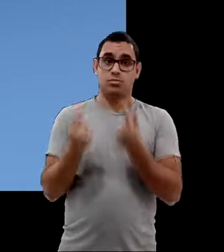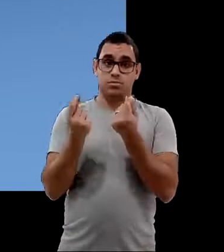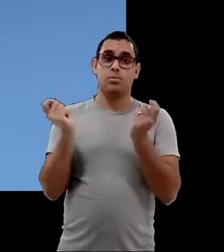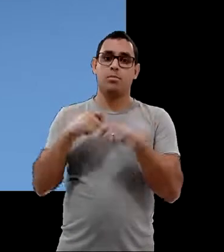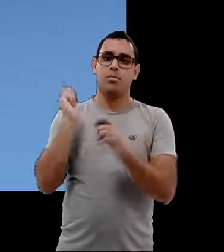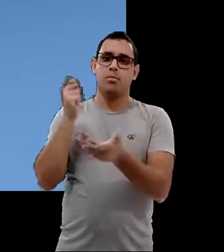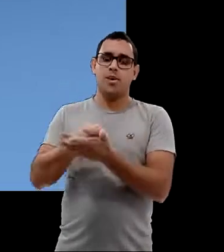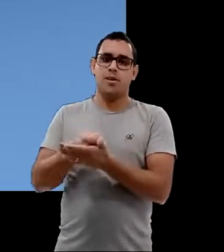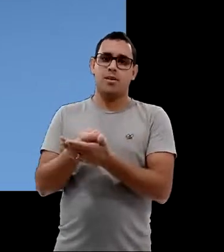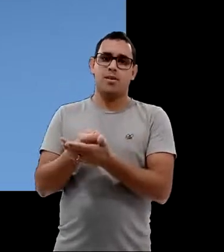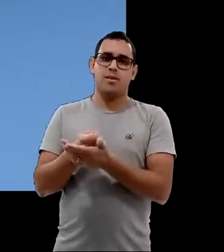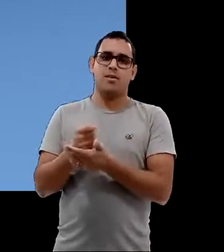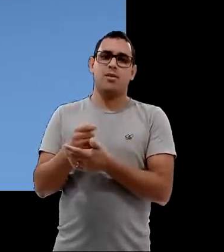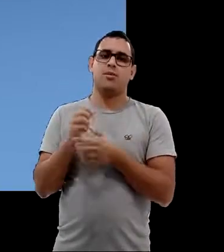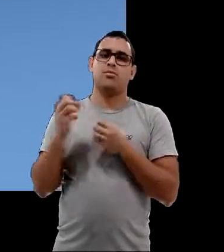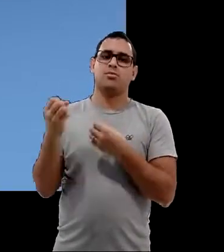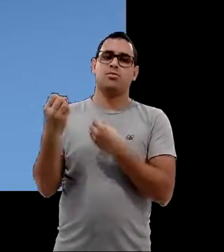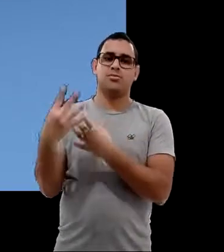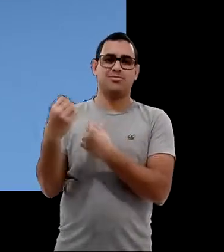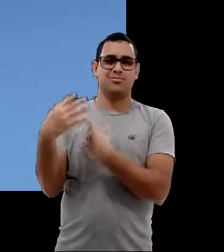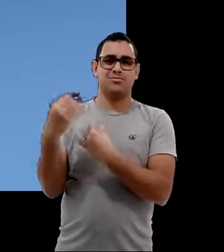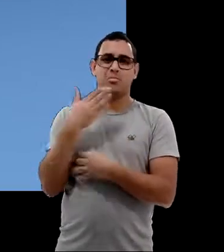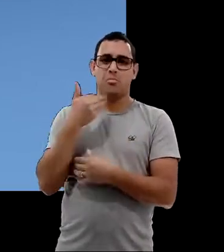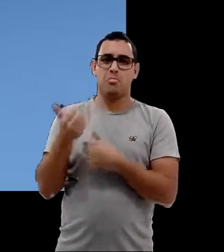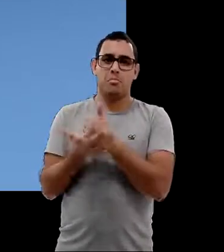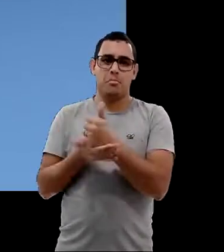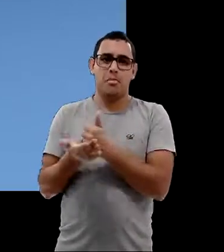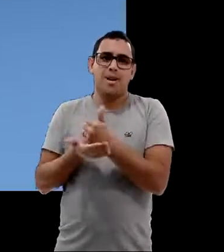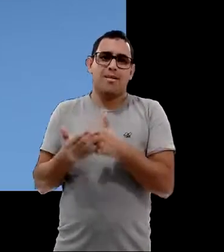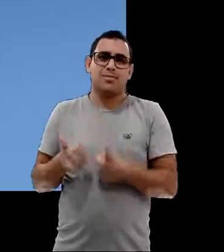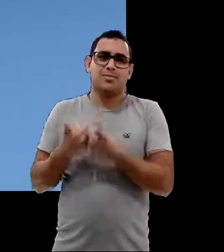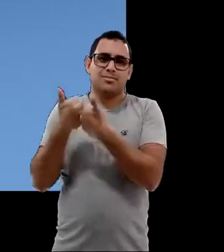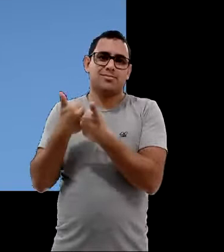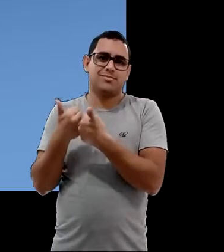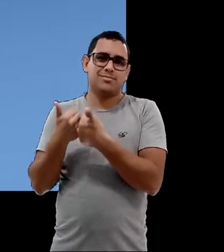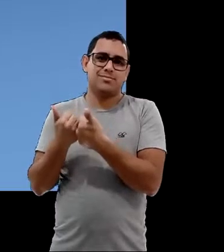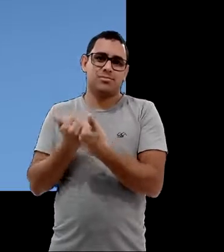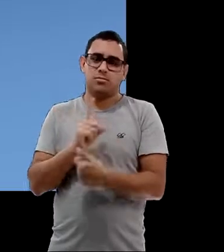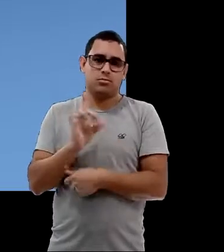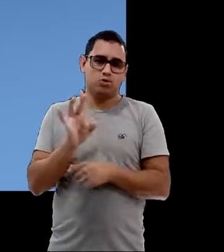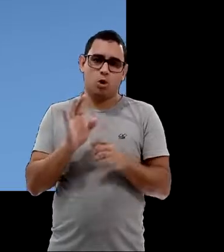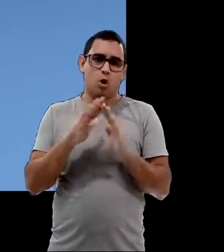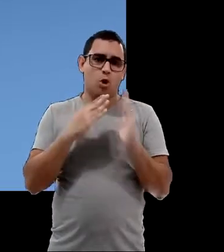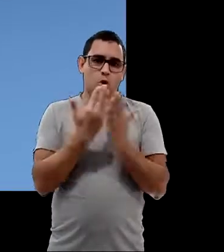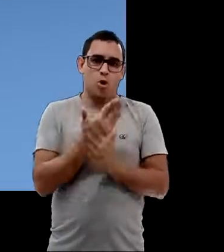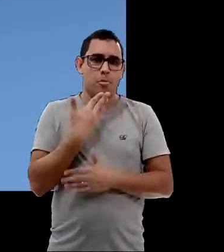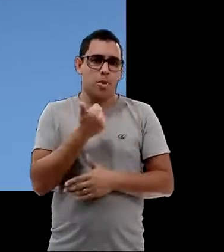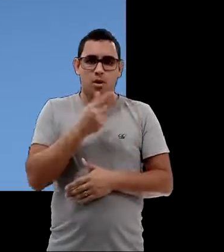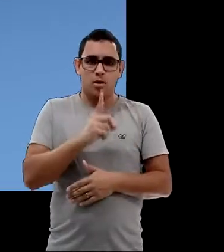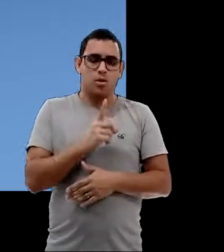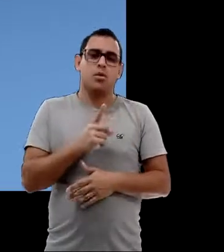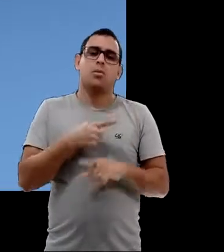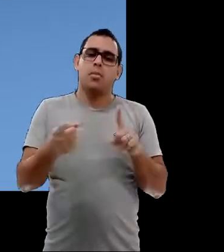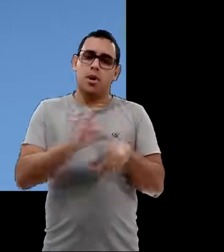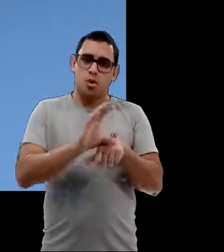poder aquisitivo pode pagar por uma educação melhor, uma educação básica melhor. Não só em